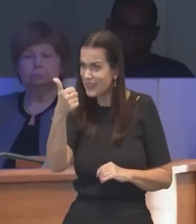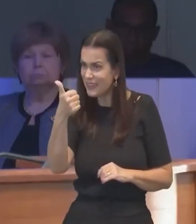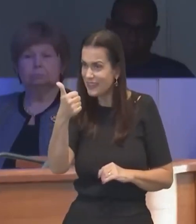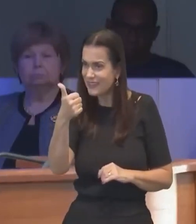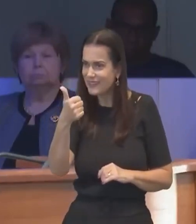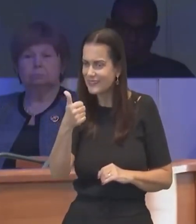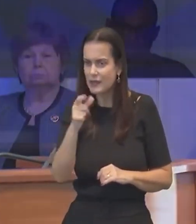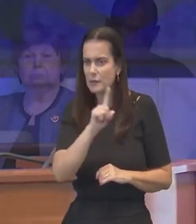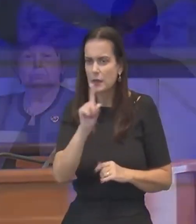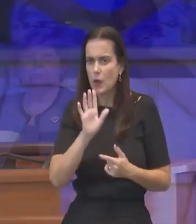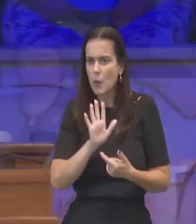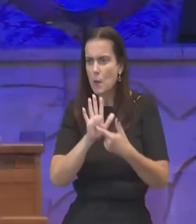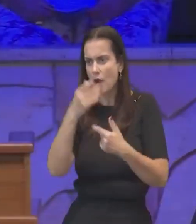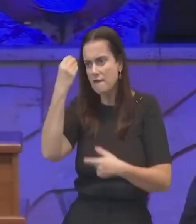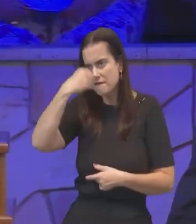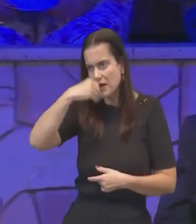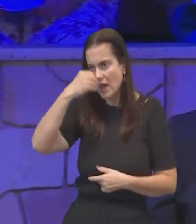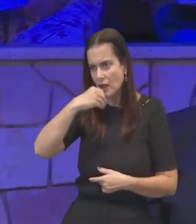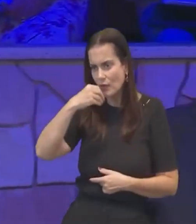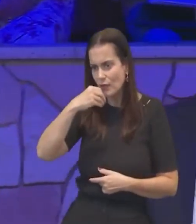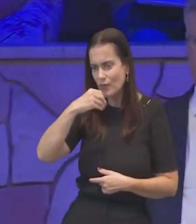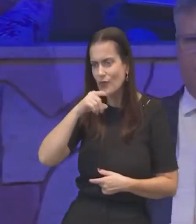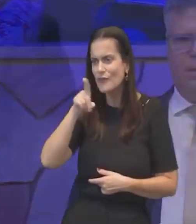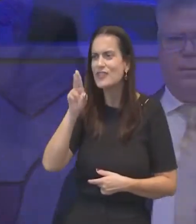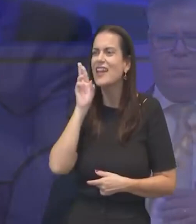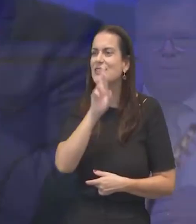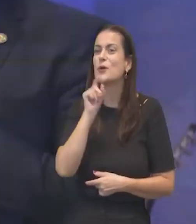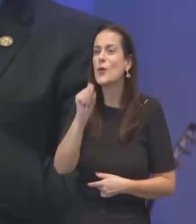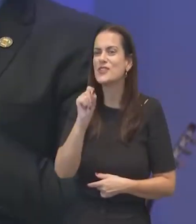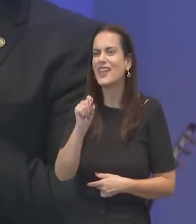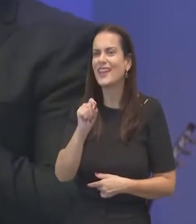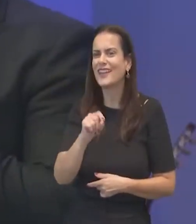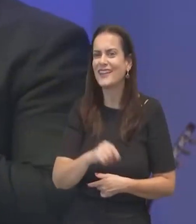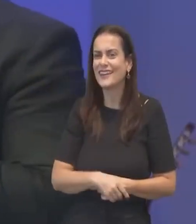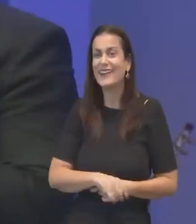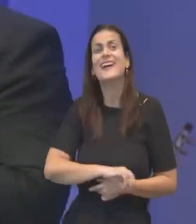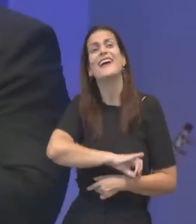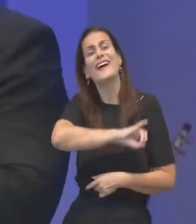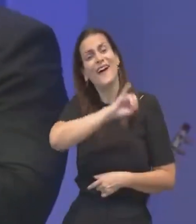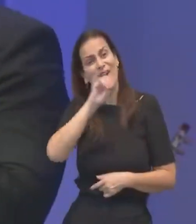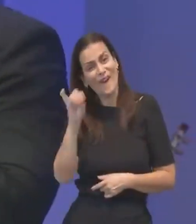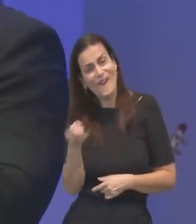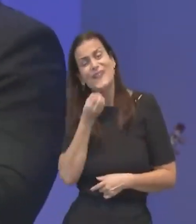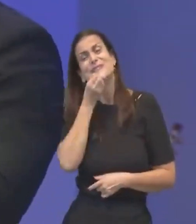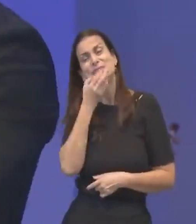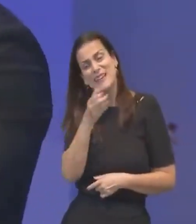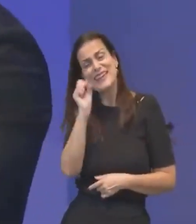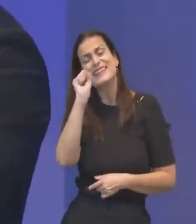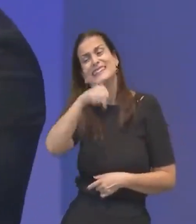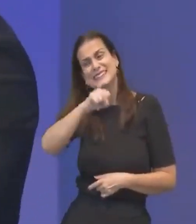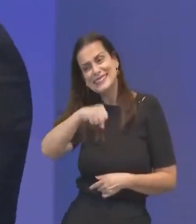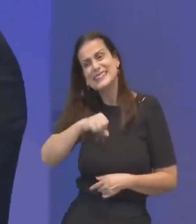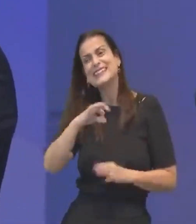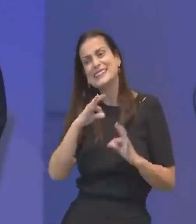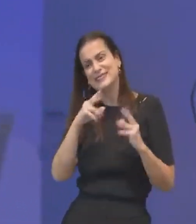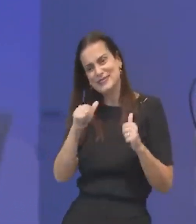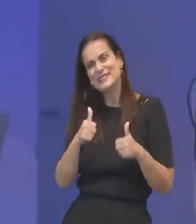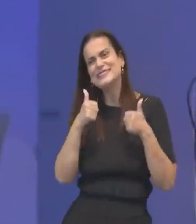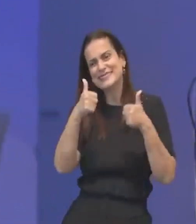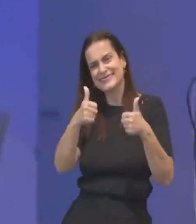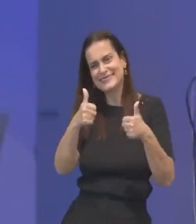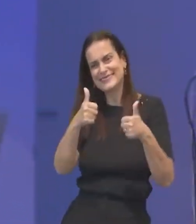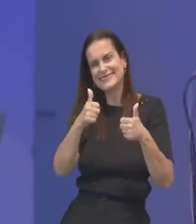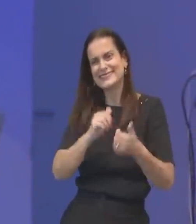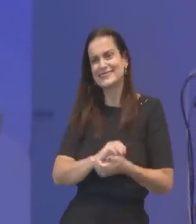não revelar as suas fraquezas, as suas mazelas, qual é a nossa resposta? Qual é a sua resposta? Sim, meu irmão, está tudo bem.